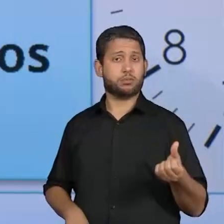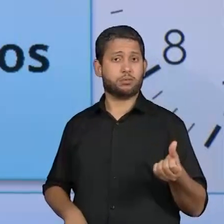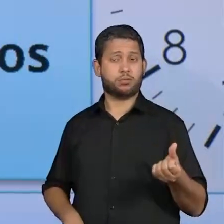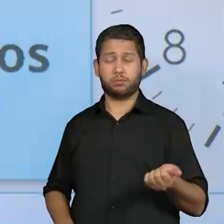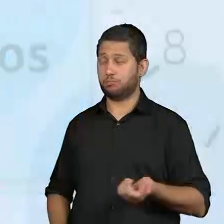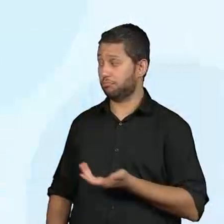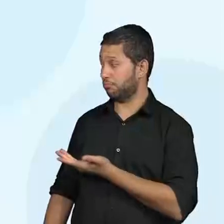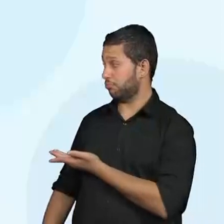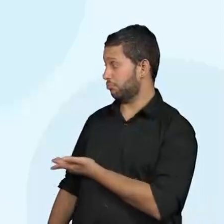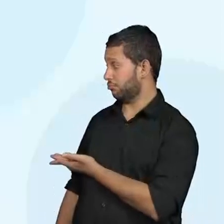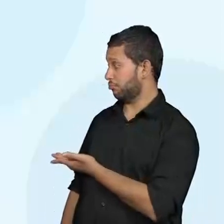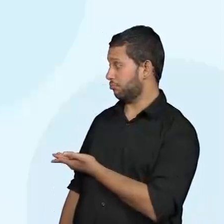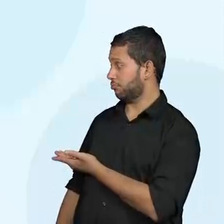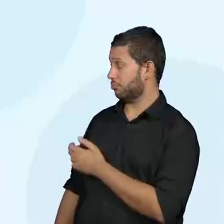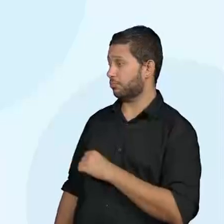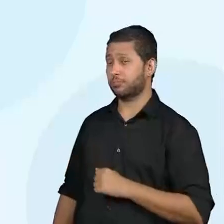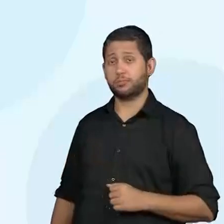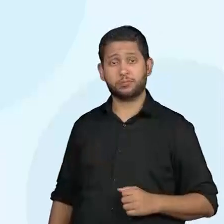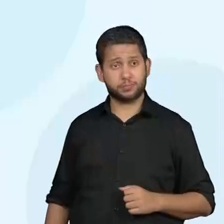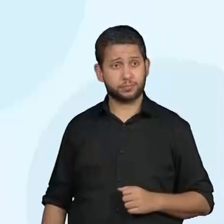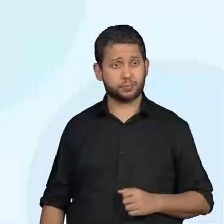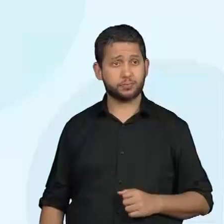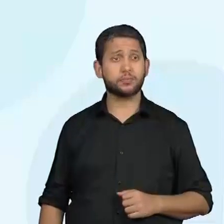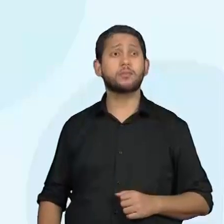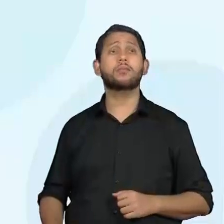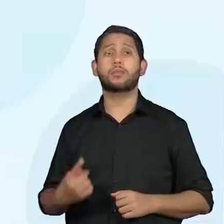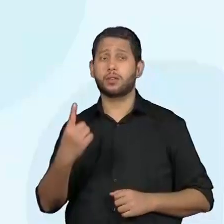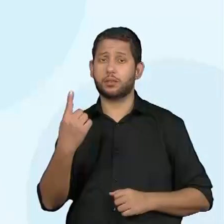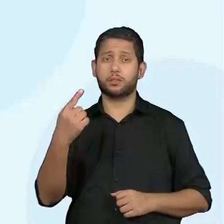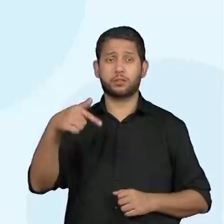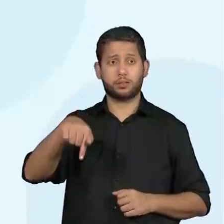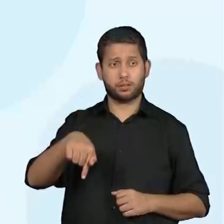Então, o relógio vai marcar 17